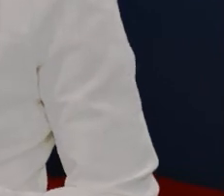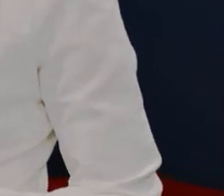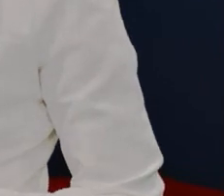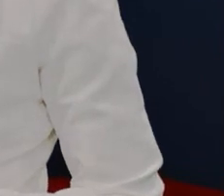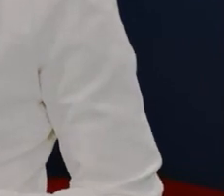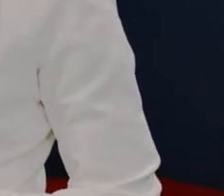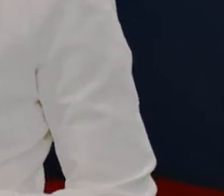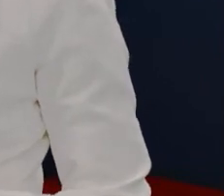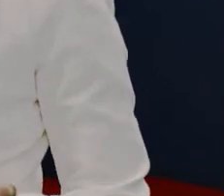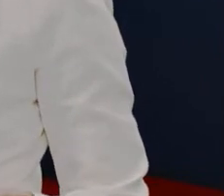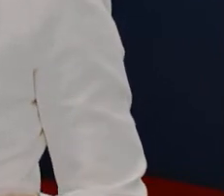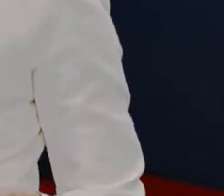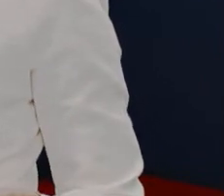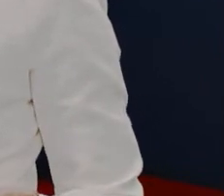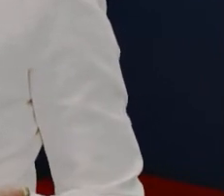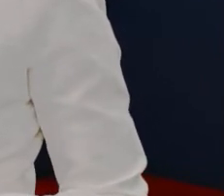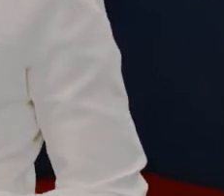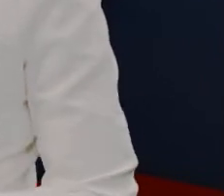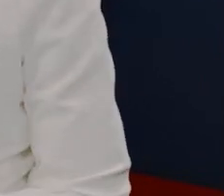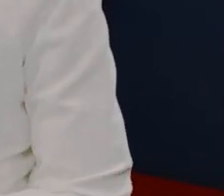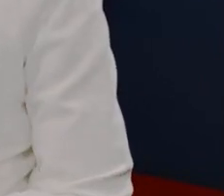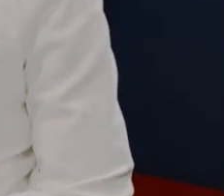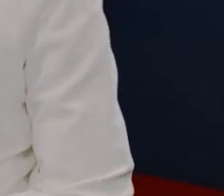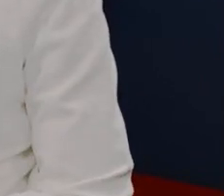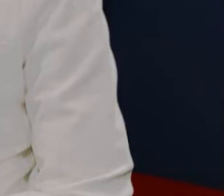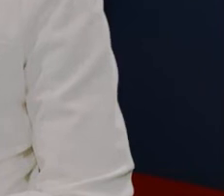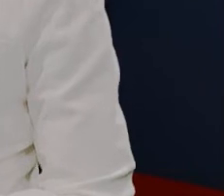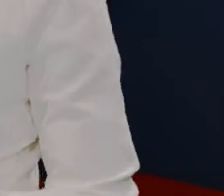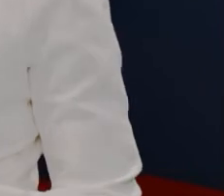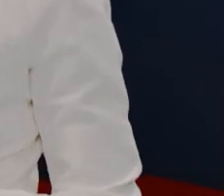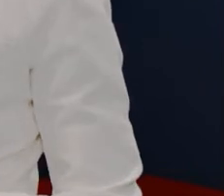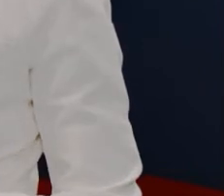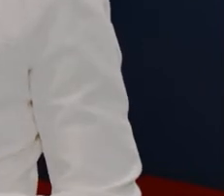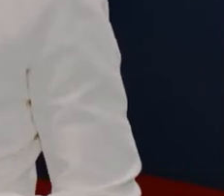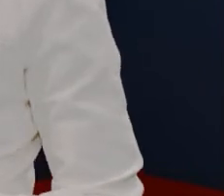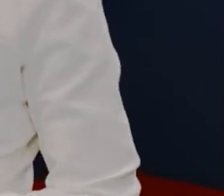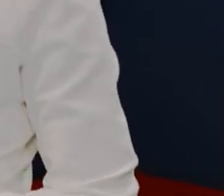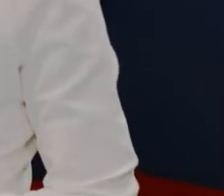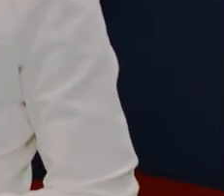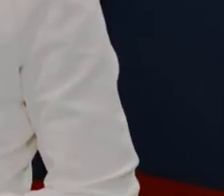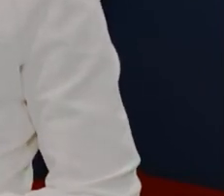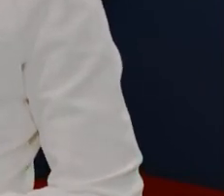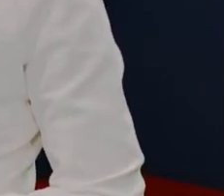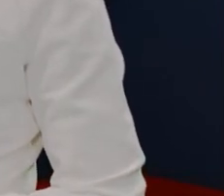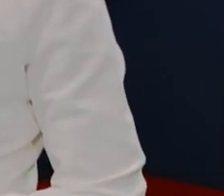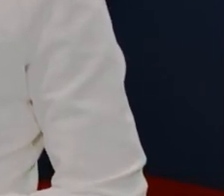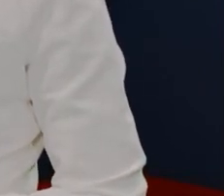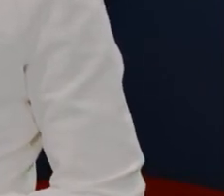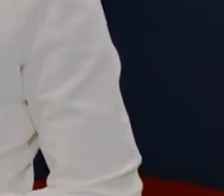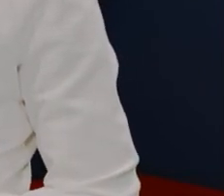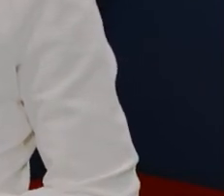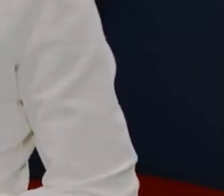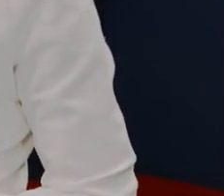português anunciou que não vai aceitar a proposta de orçamento da União Europeia, mas recusou avançar para um veto. António